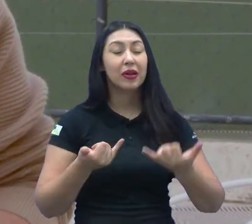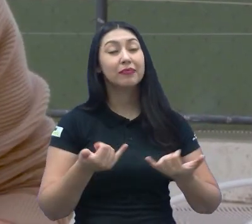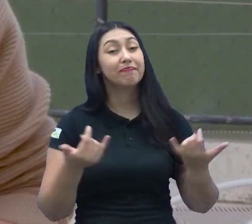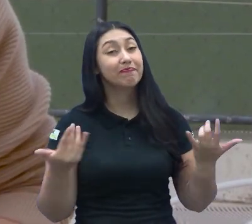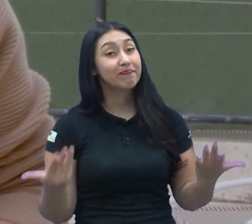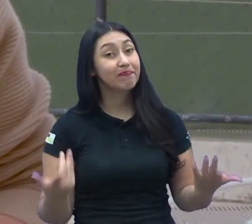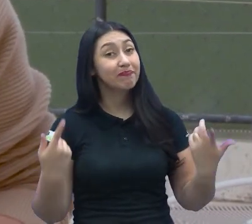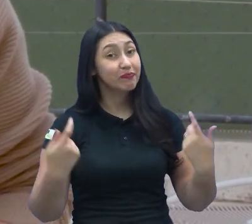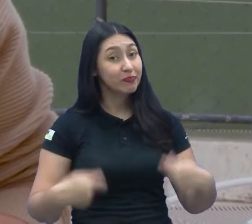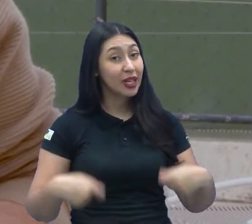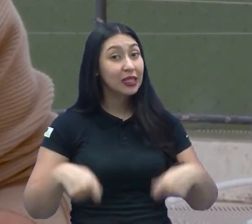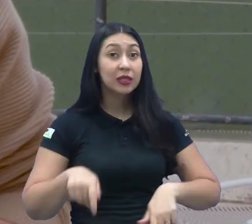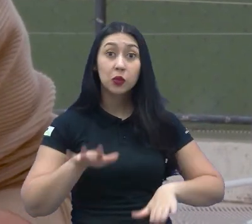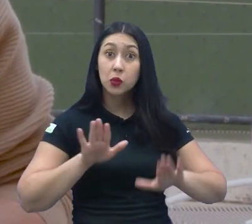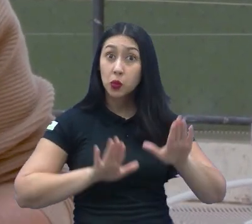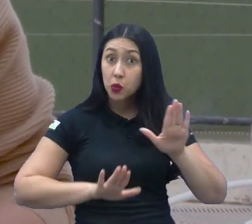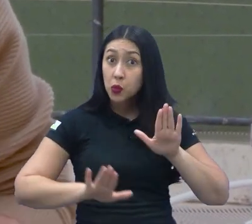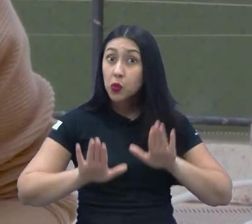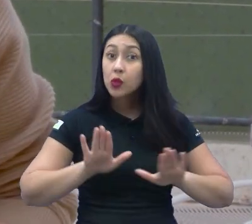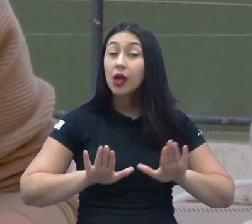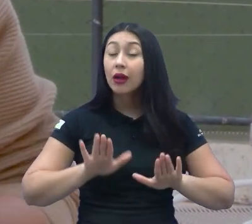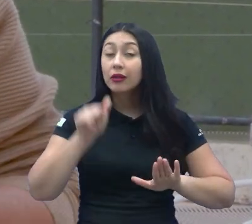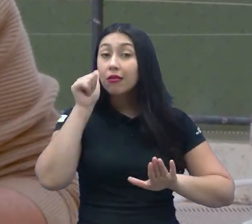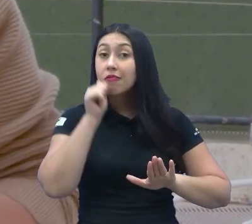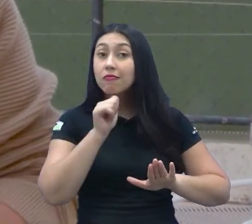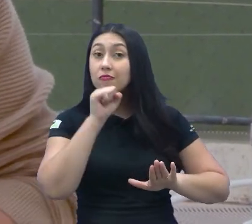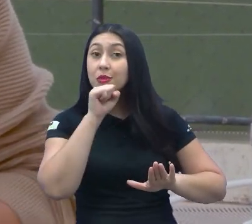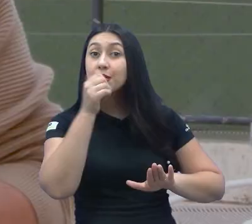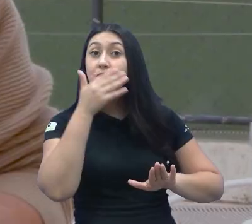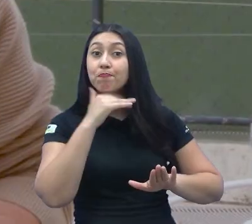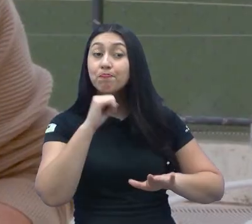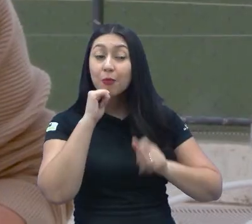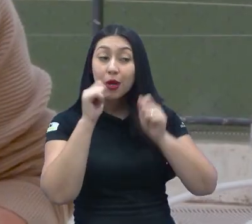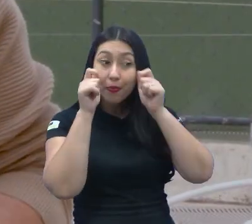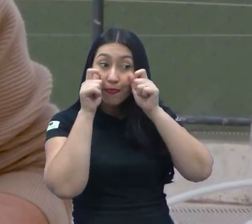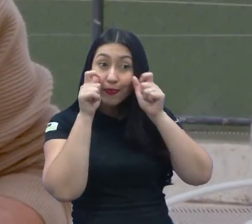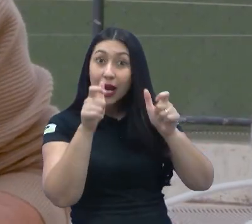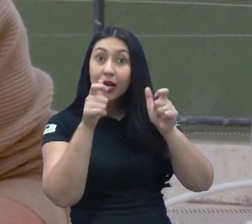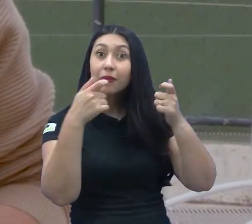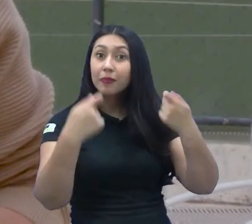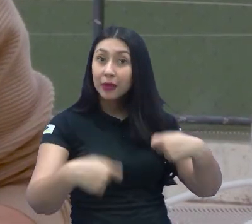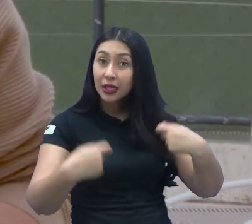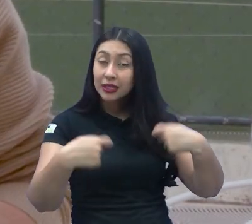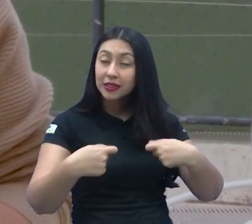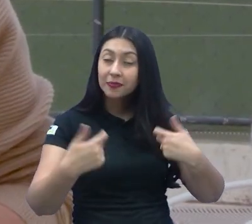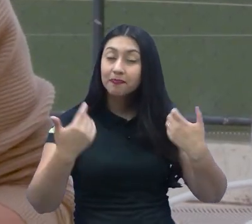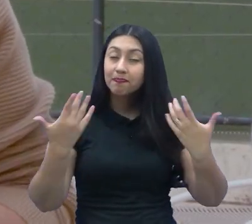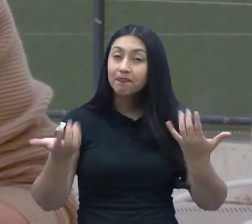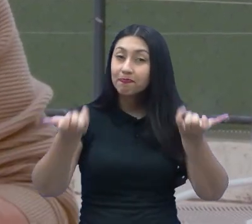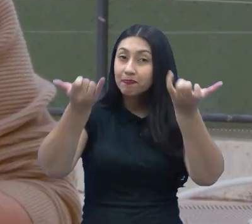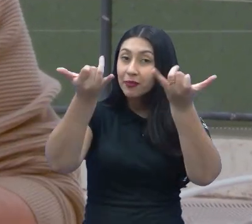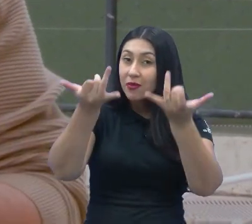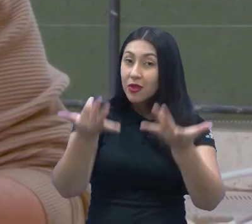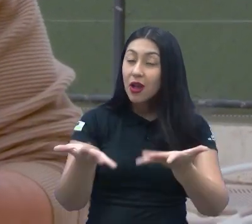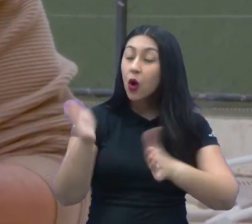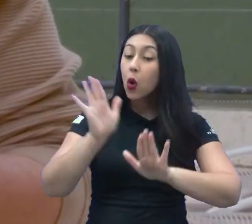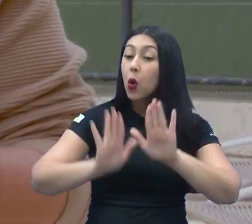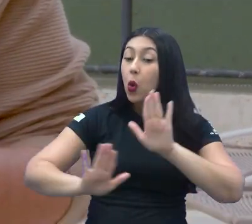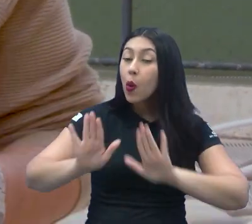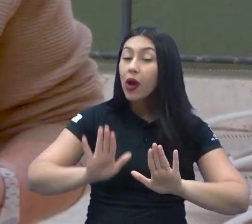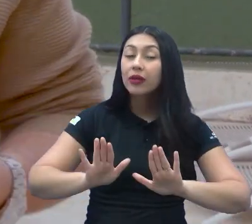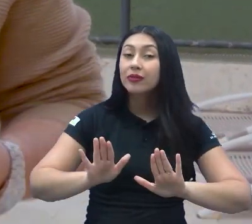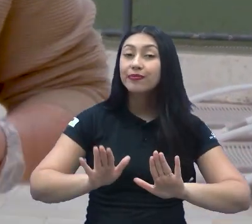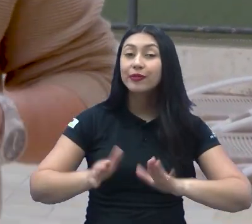muitos cuidados, né? Os pais devem ficar atentos. E para a gente esclarecer quais são os cuidados, quem vai conversar com a gente é a